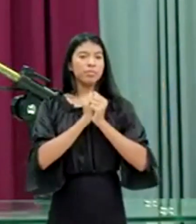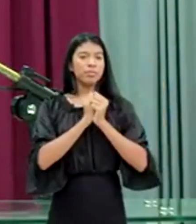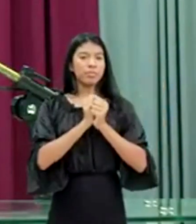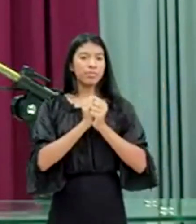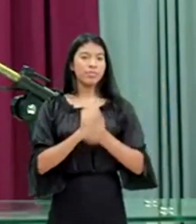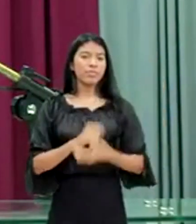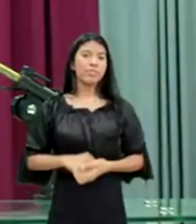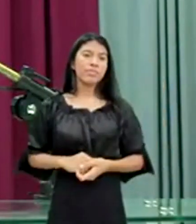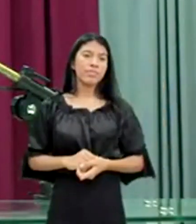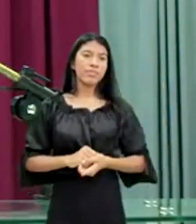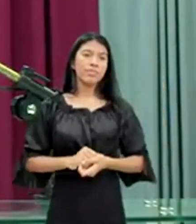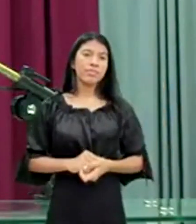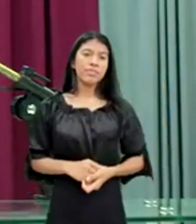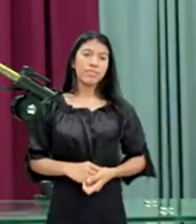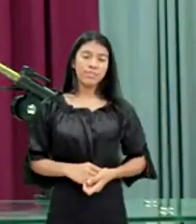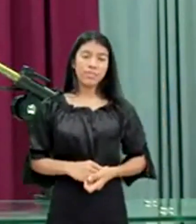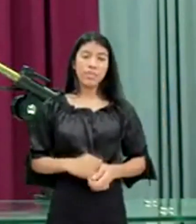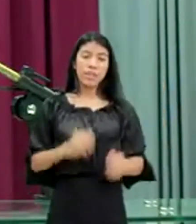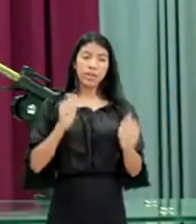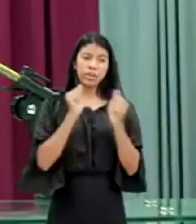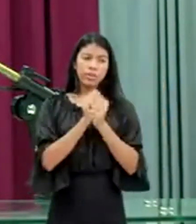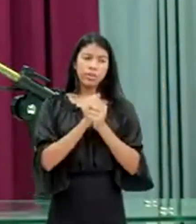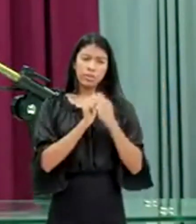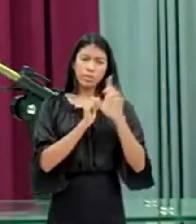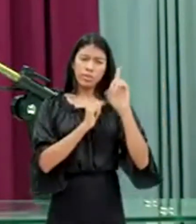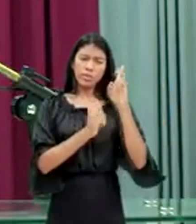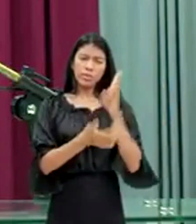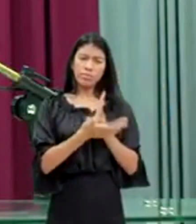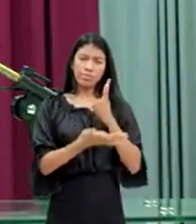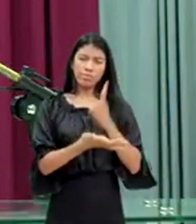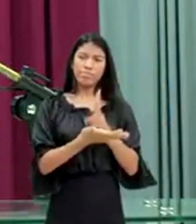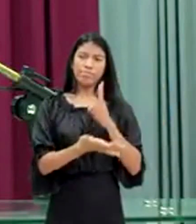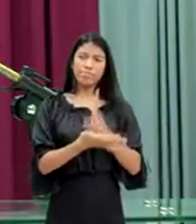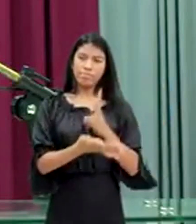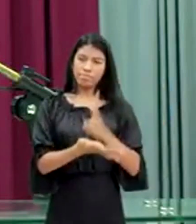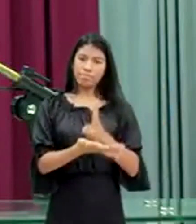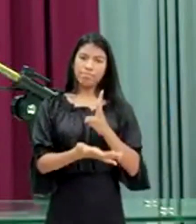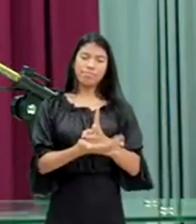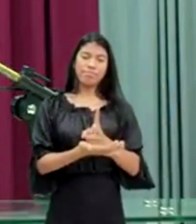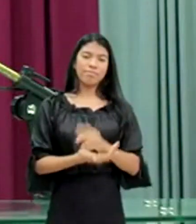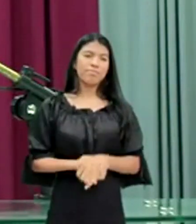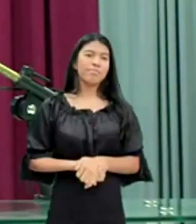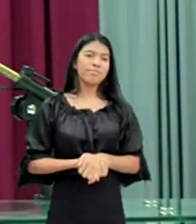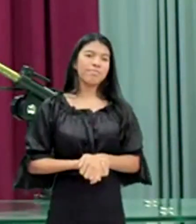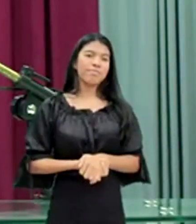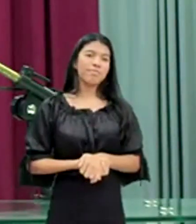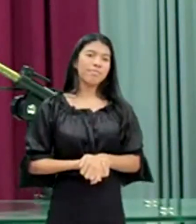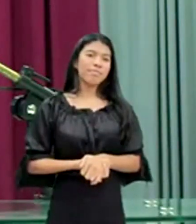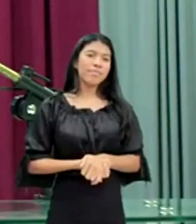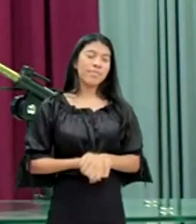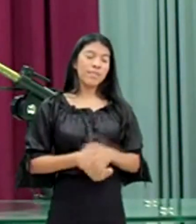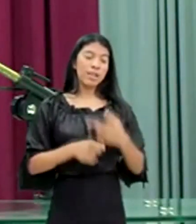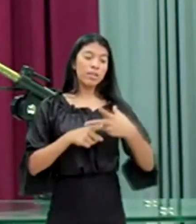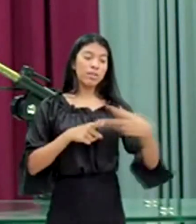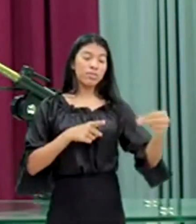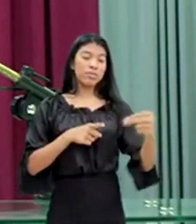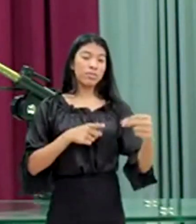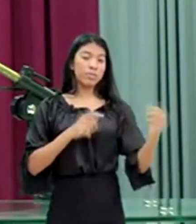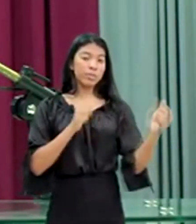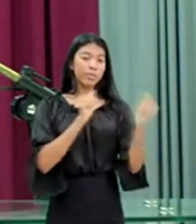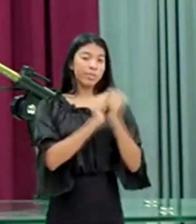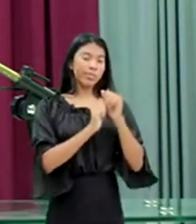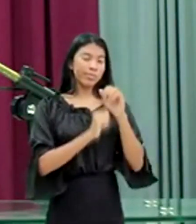ficar sempre do lado de Deus, vamos ficar sempre do lado vitorioso, e o lado vitorioso é o lado